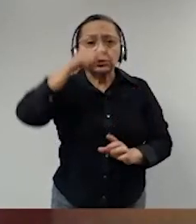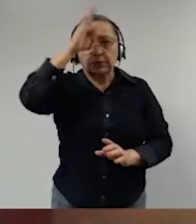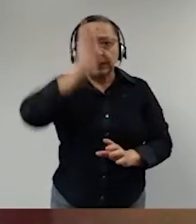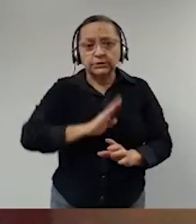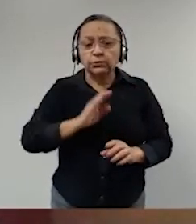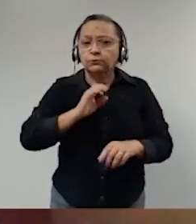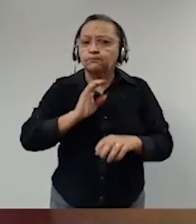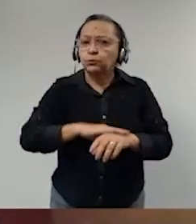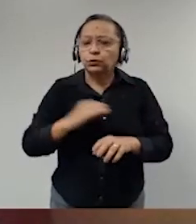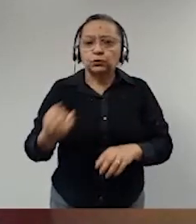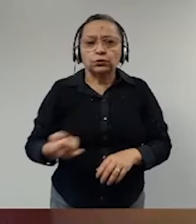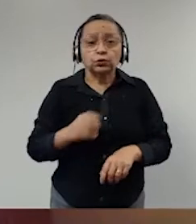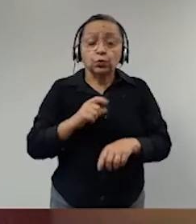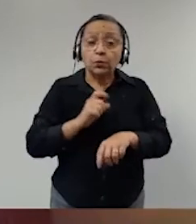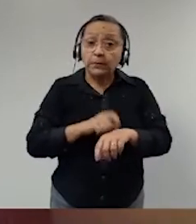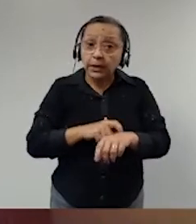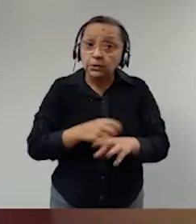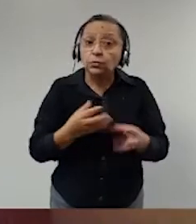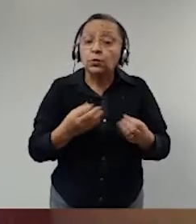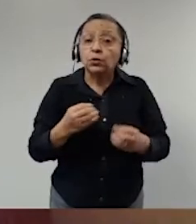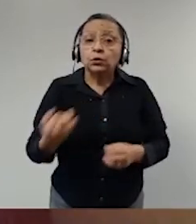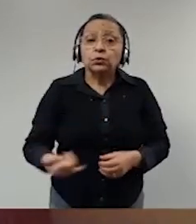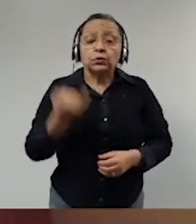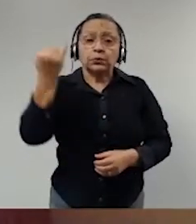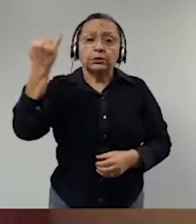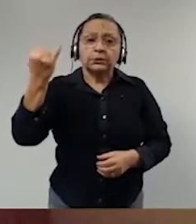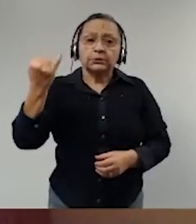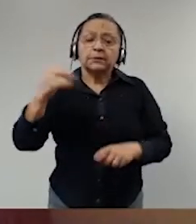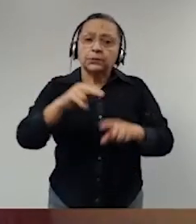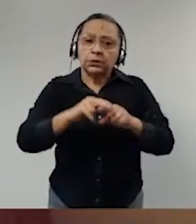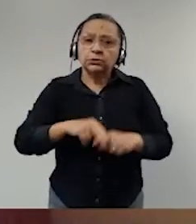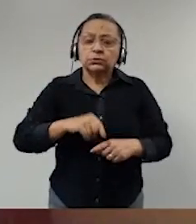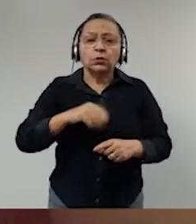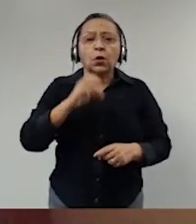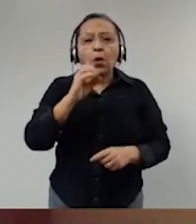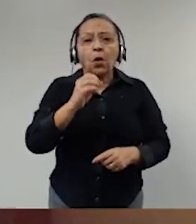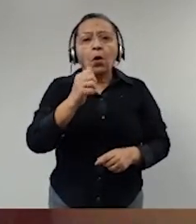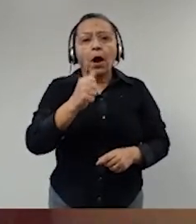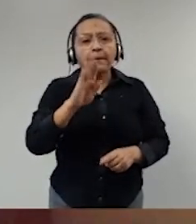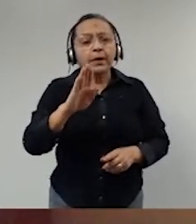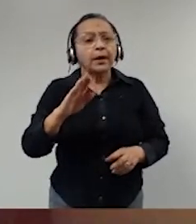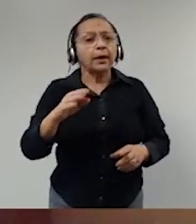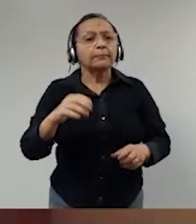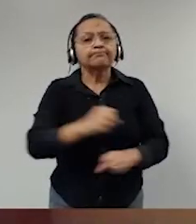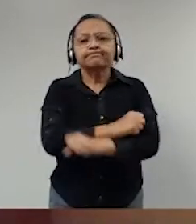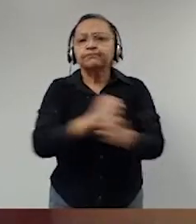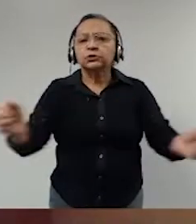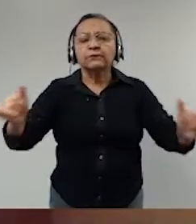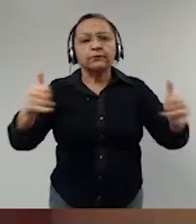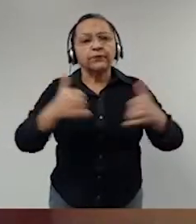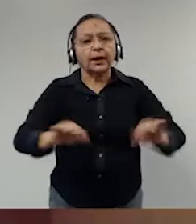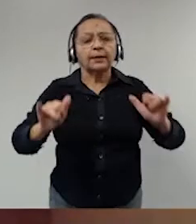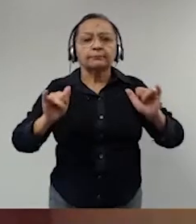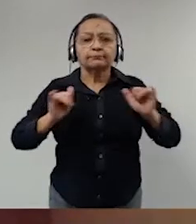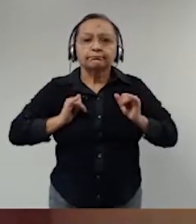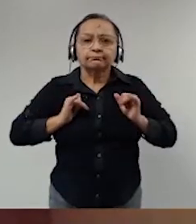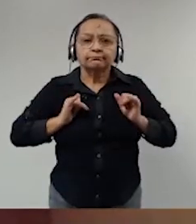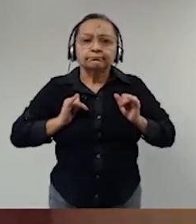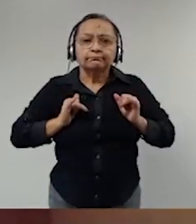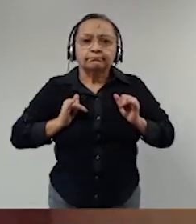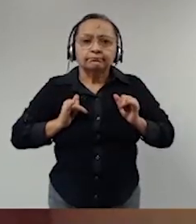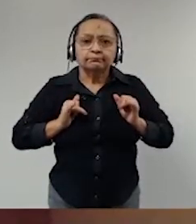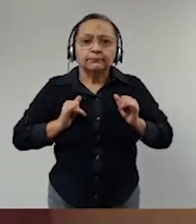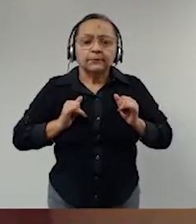não poderia deixar de ser atravessada por essas condicionantes históricas e, portanto, pelo debate racial. Perfeito?